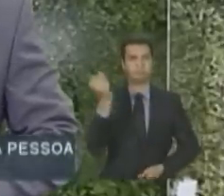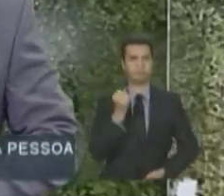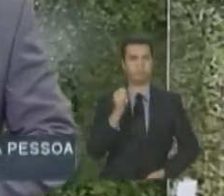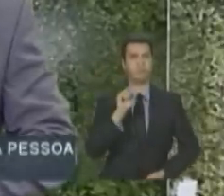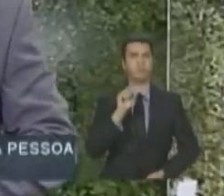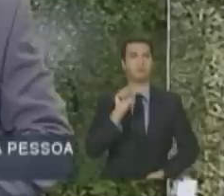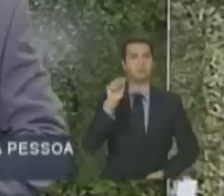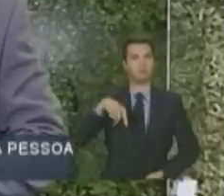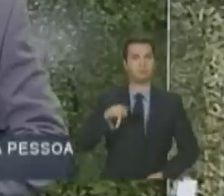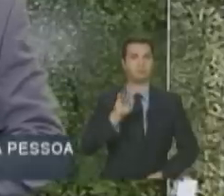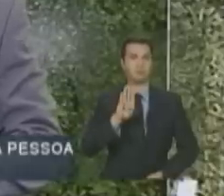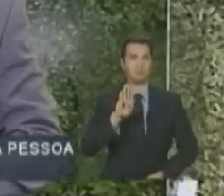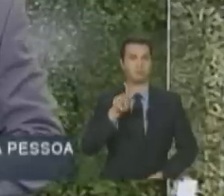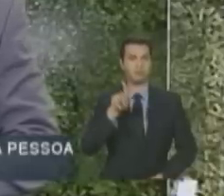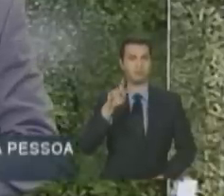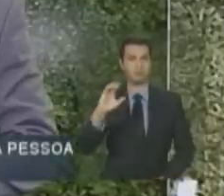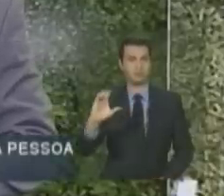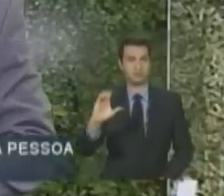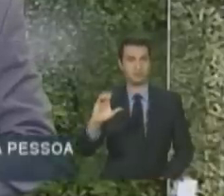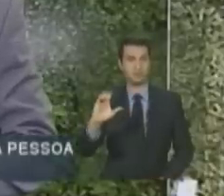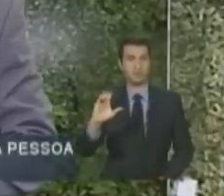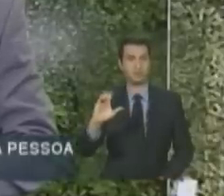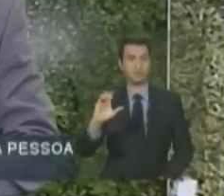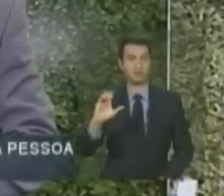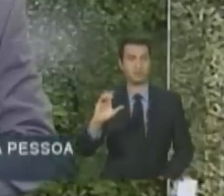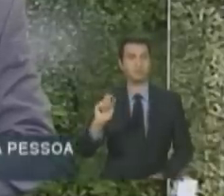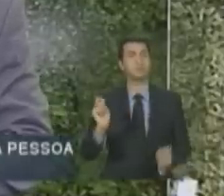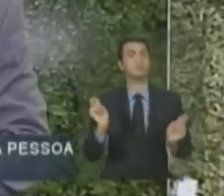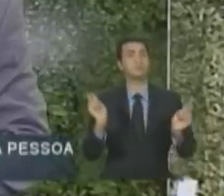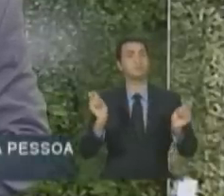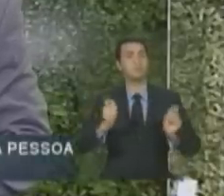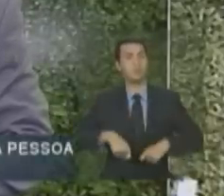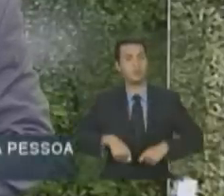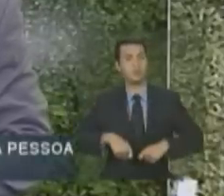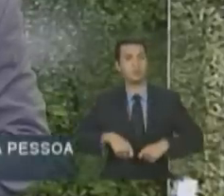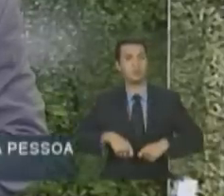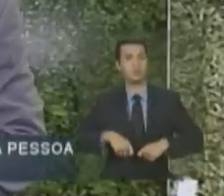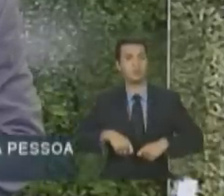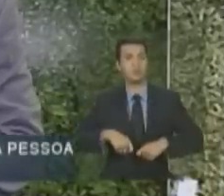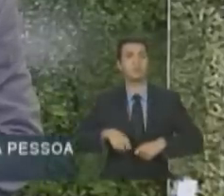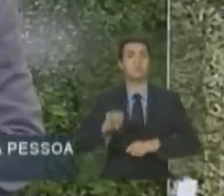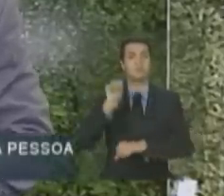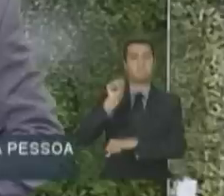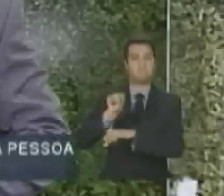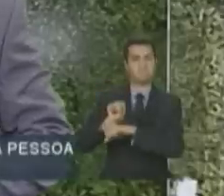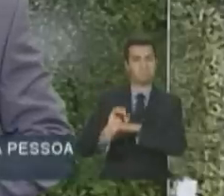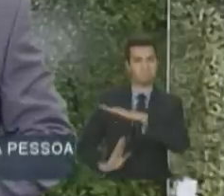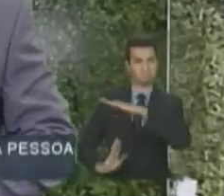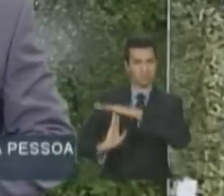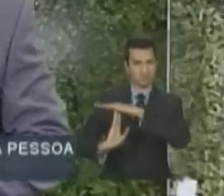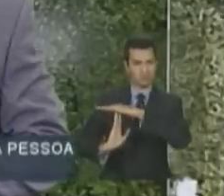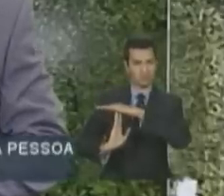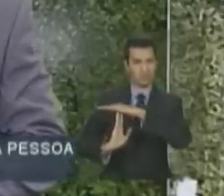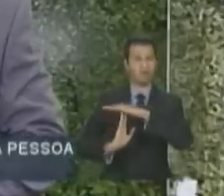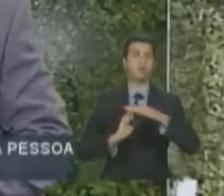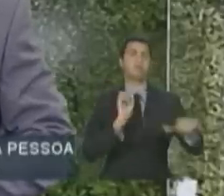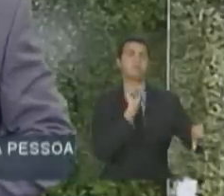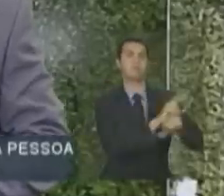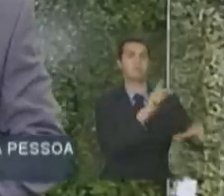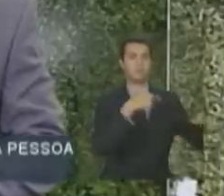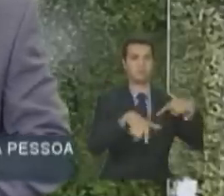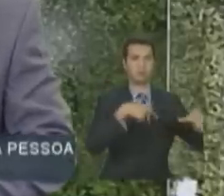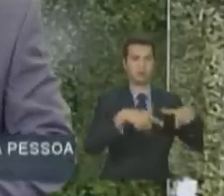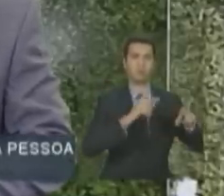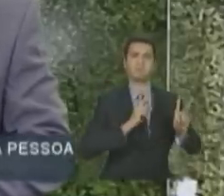ao retornar do BPC, né, poder voltar a receber o BPC após a saída do emprego.